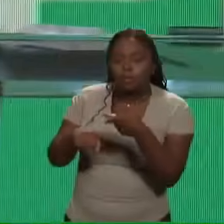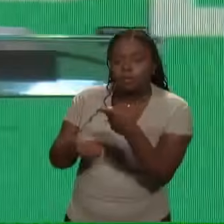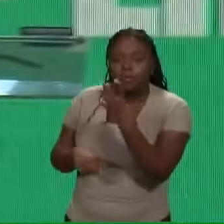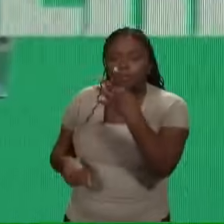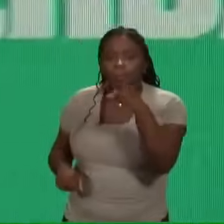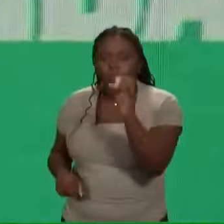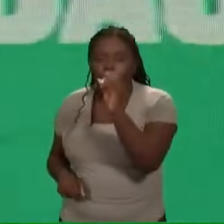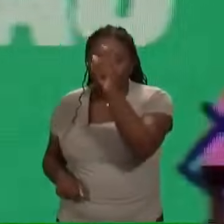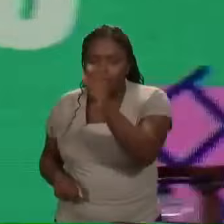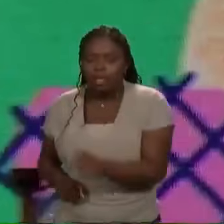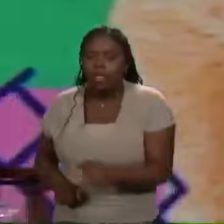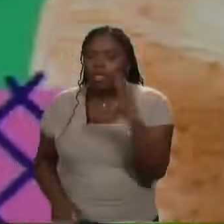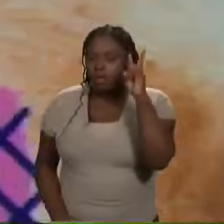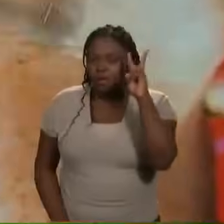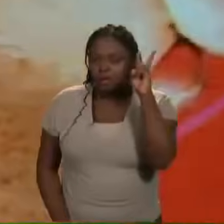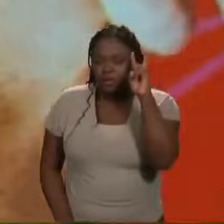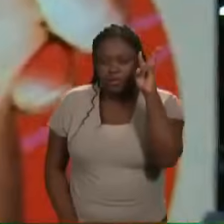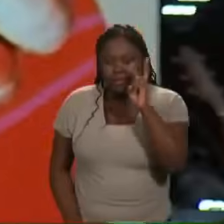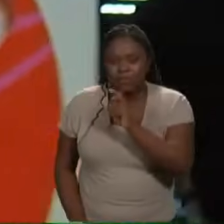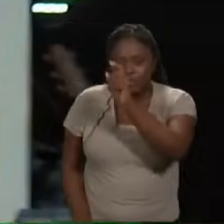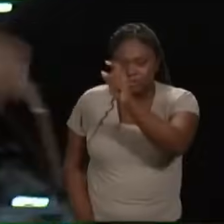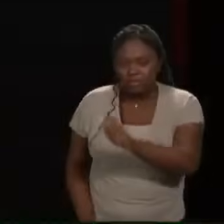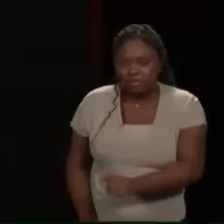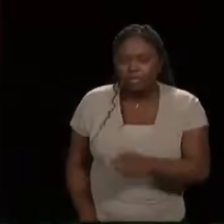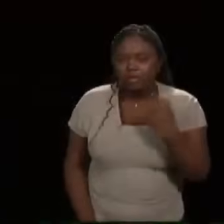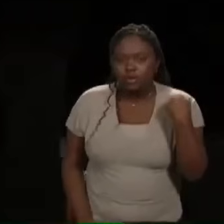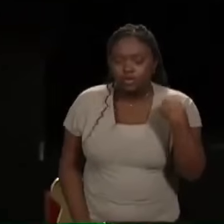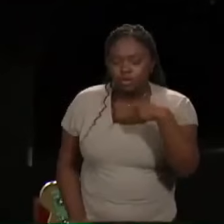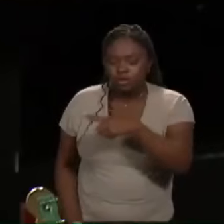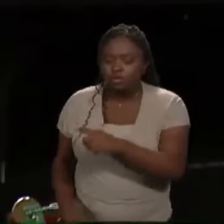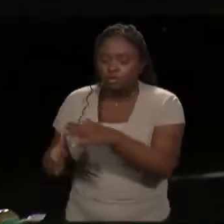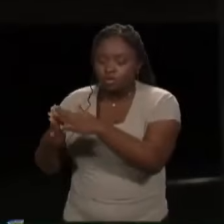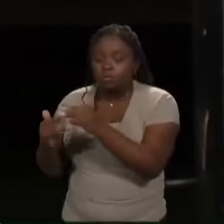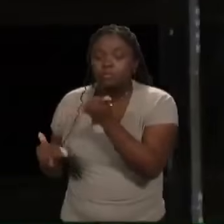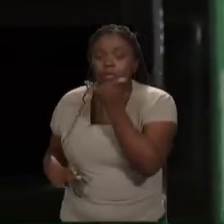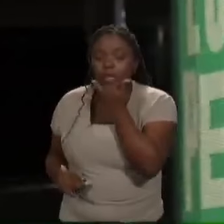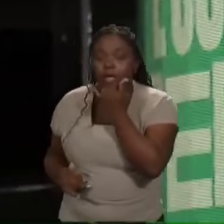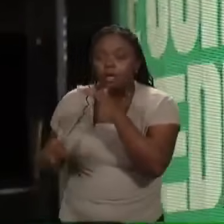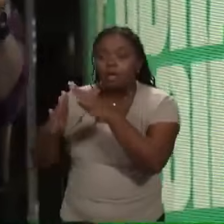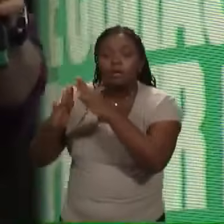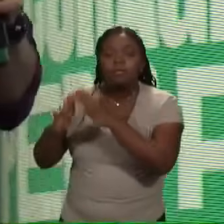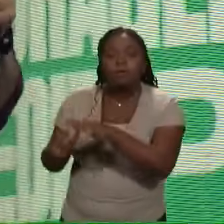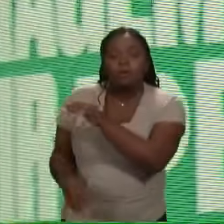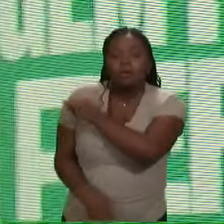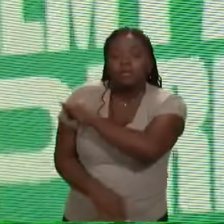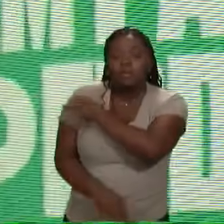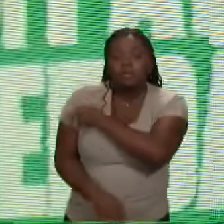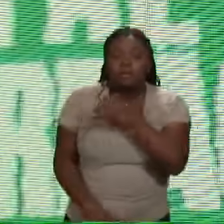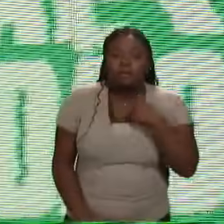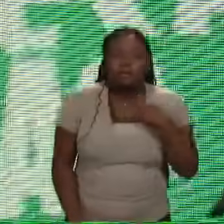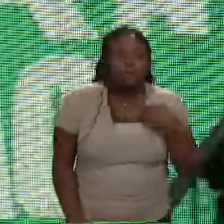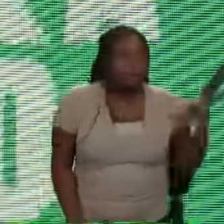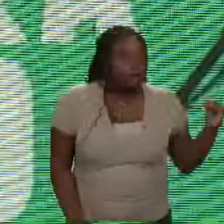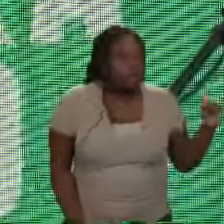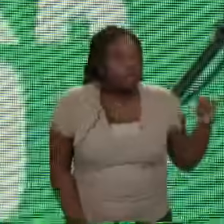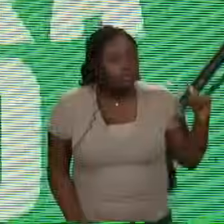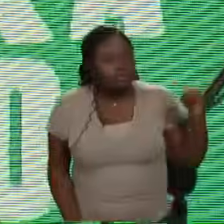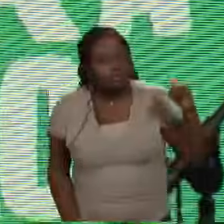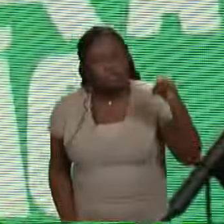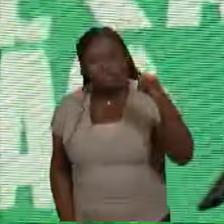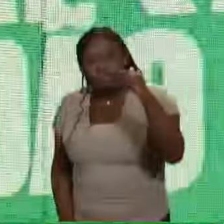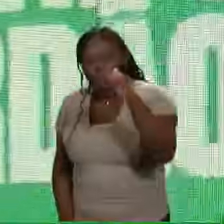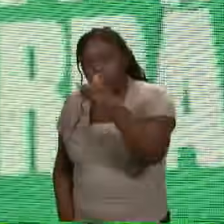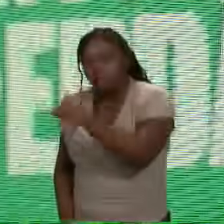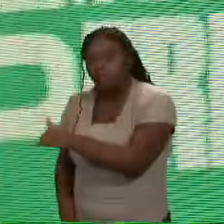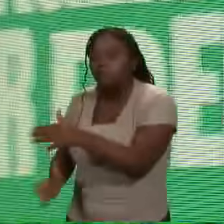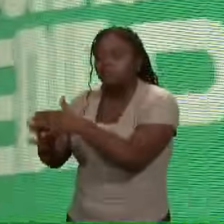feri. Eu me lembro de uma pessoa que eu fui pedir perdão para ela, morar no Rio de Janeiro. Peguei avião de manhã, fui lá pedir perdão, voltei